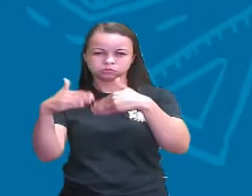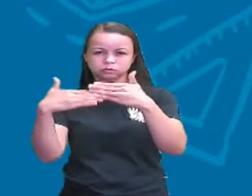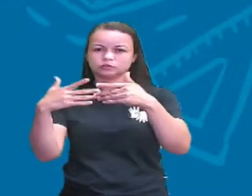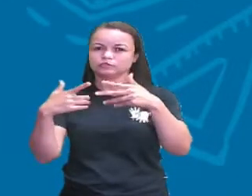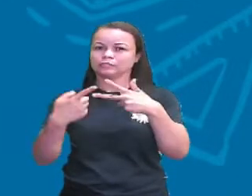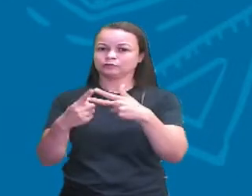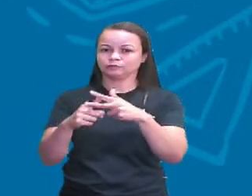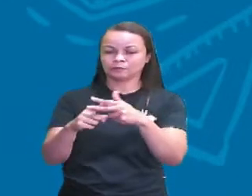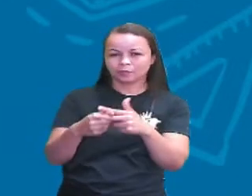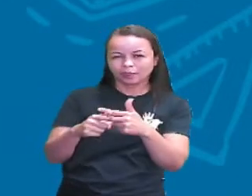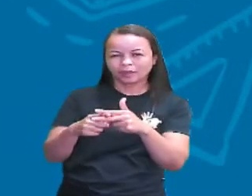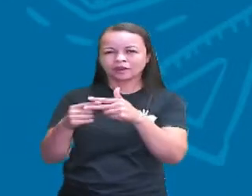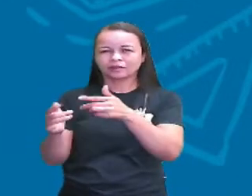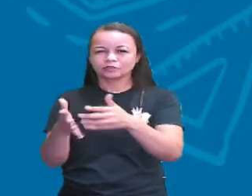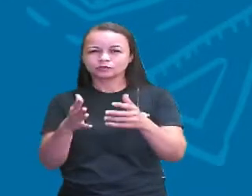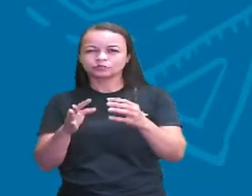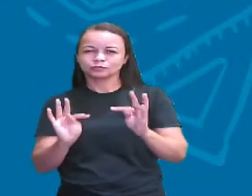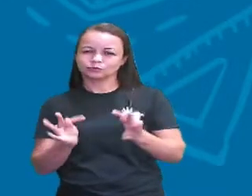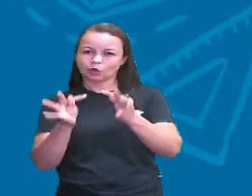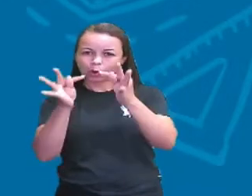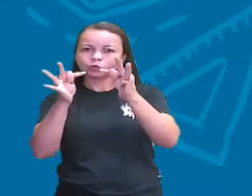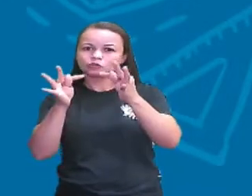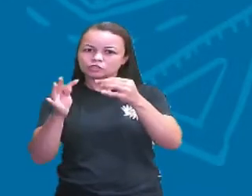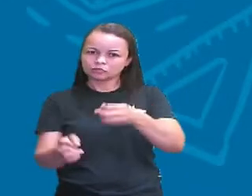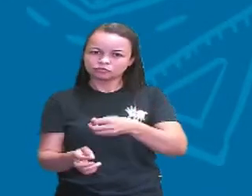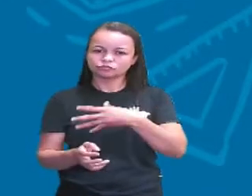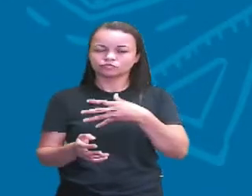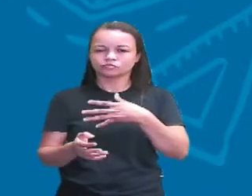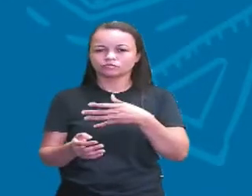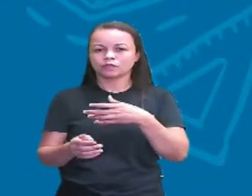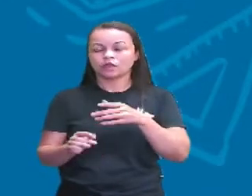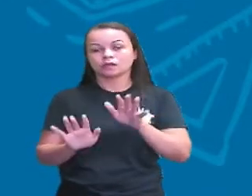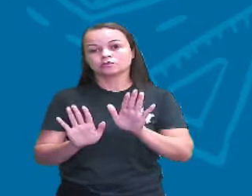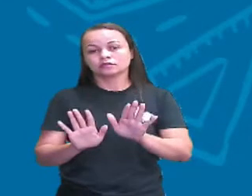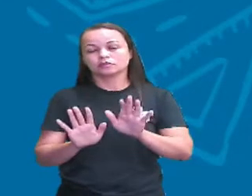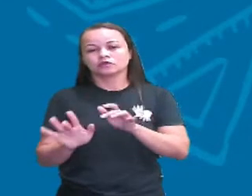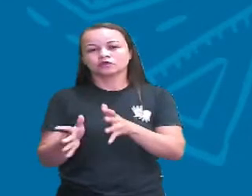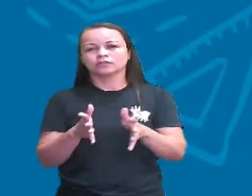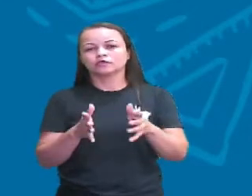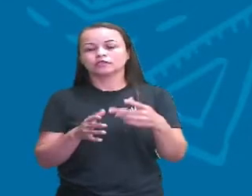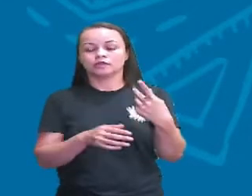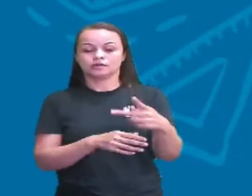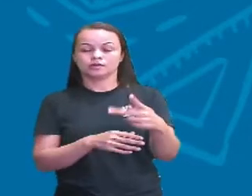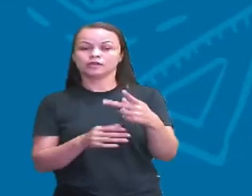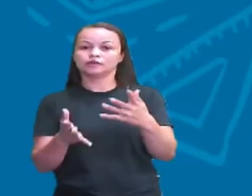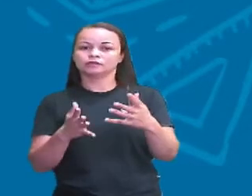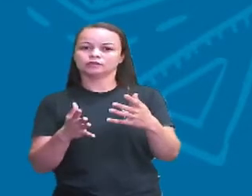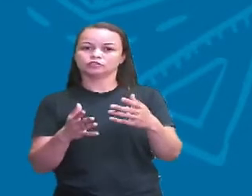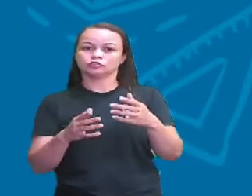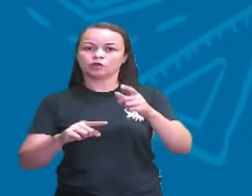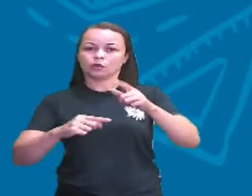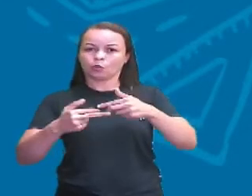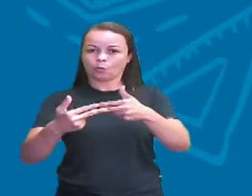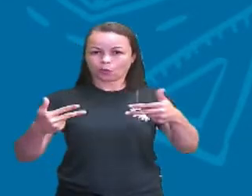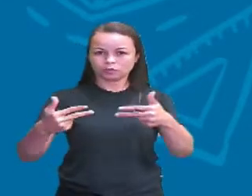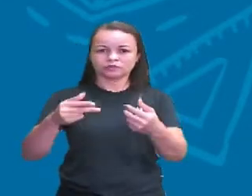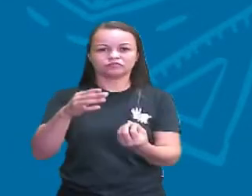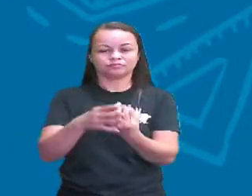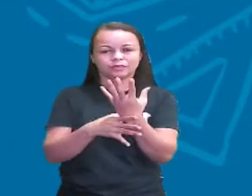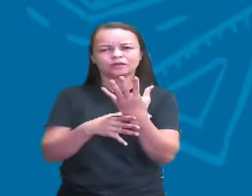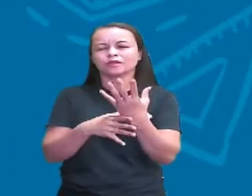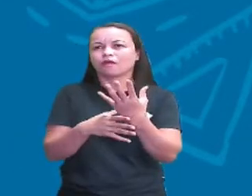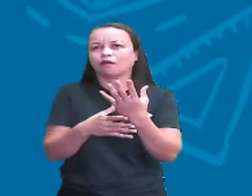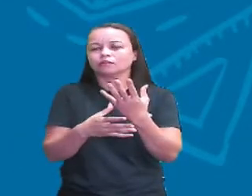novas tecnologias. Só que essa produção, esses produtos que estavam sendo criados, eles